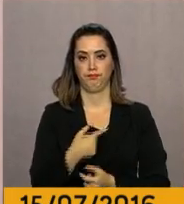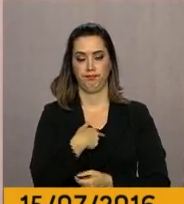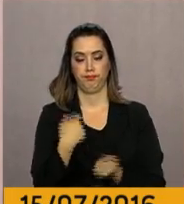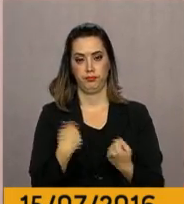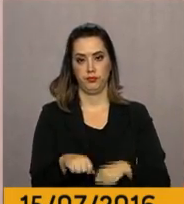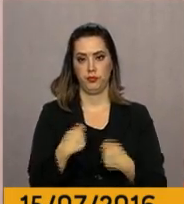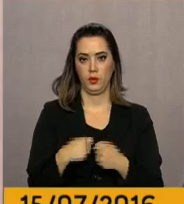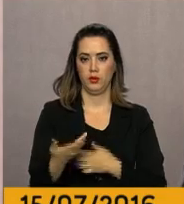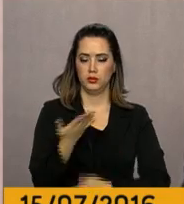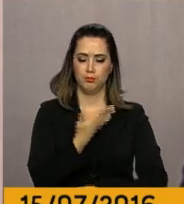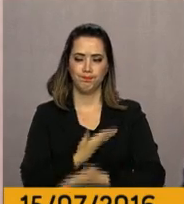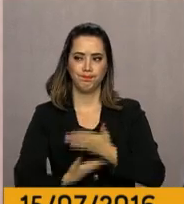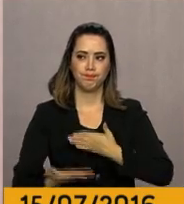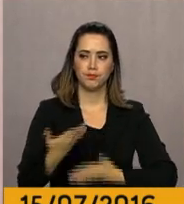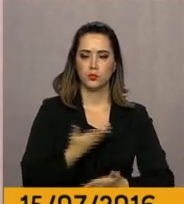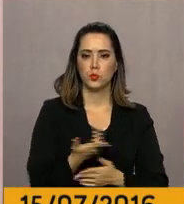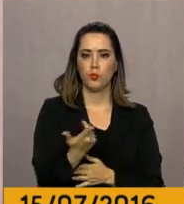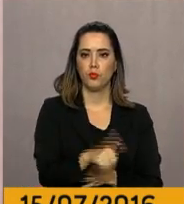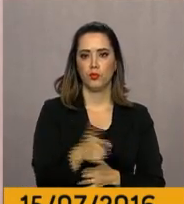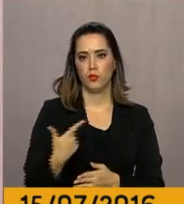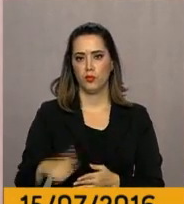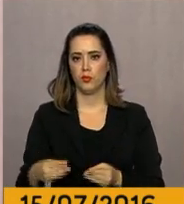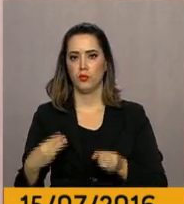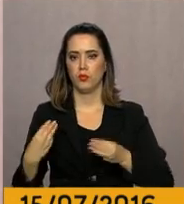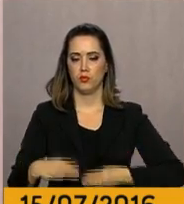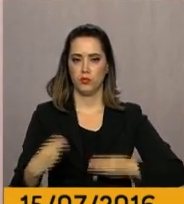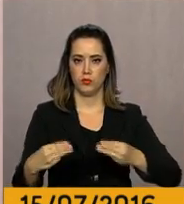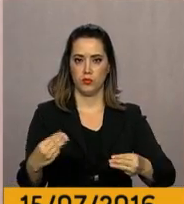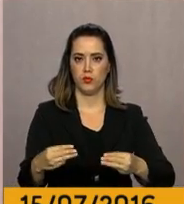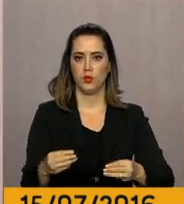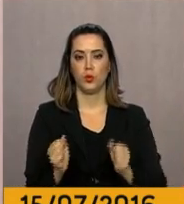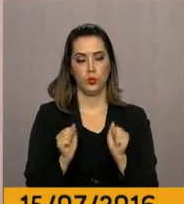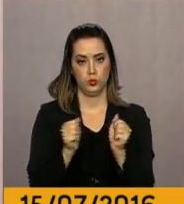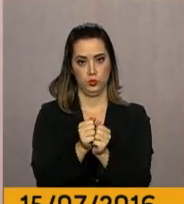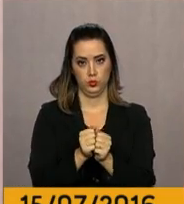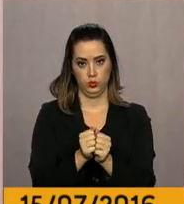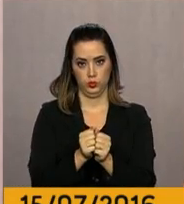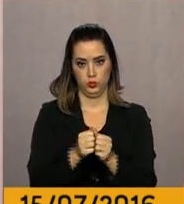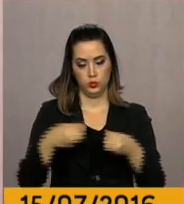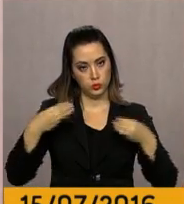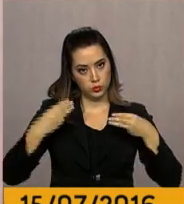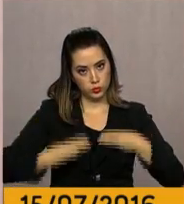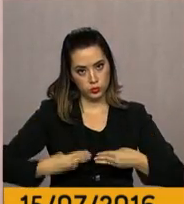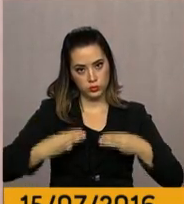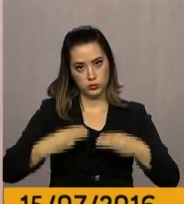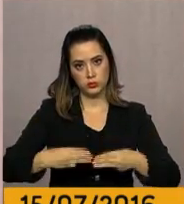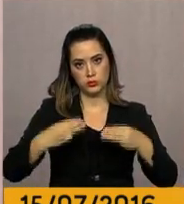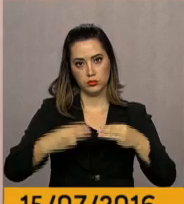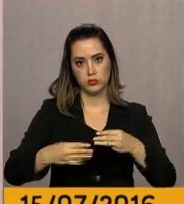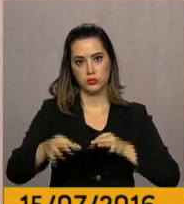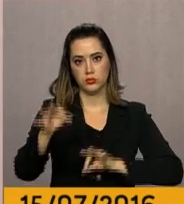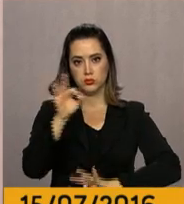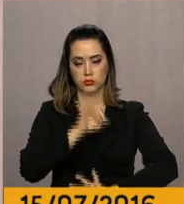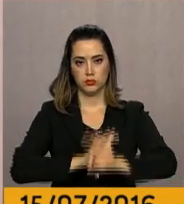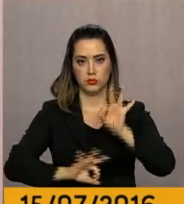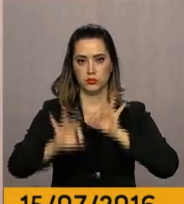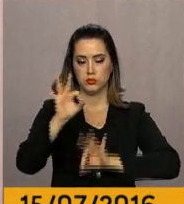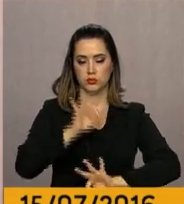articulação com outros ministérios, principalmente o Ministério do Planejamento e o Ministério da